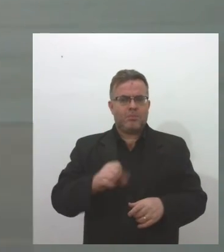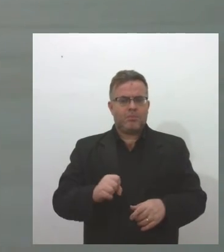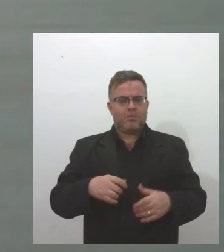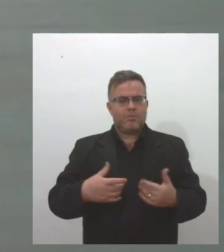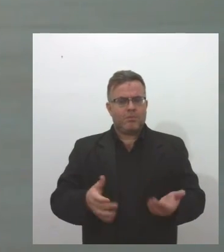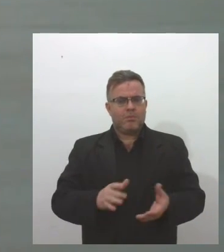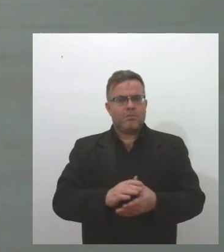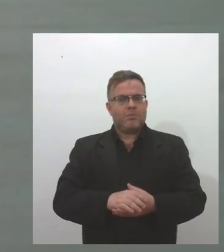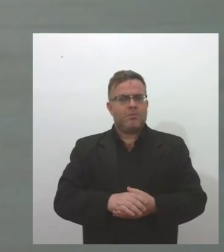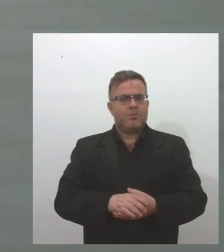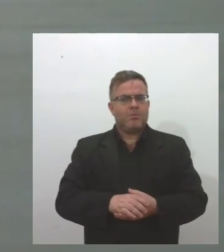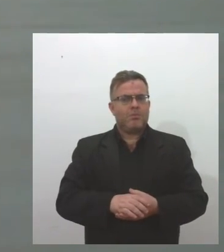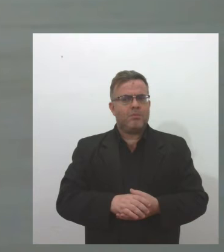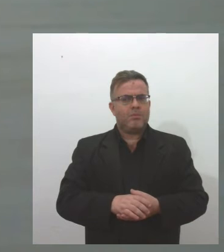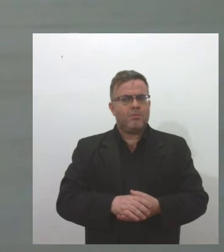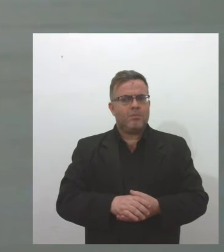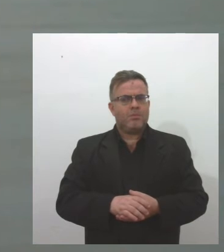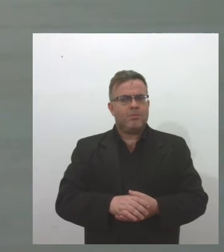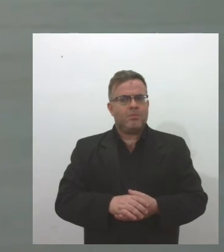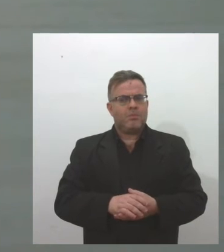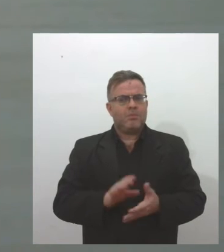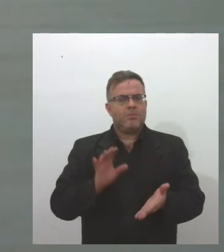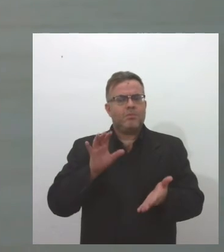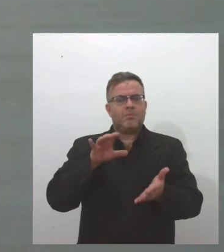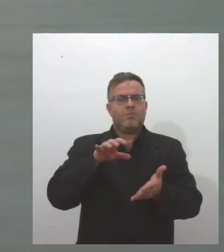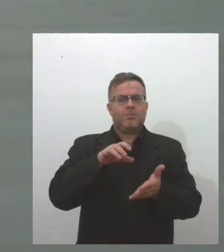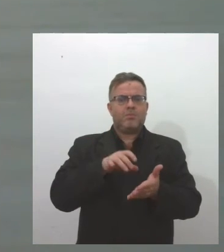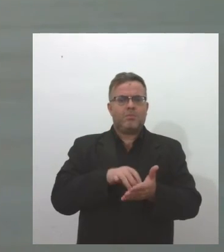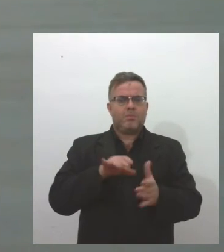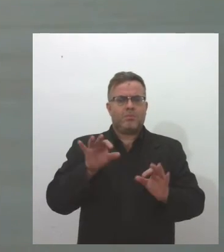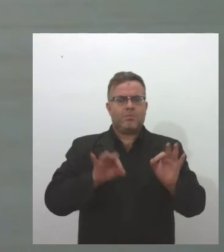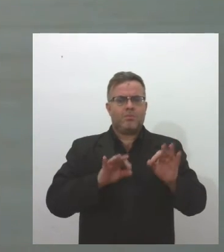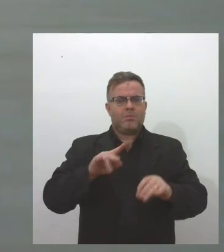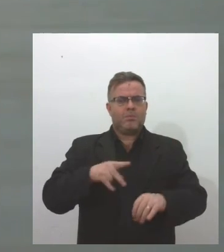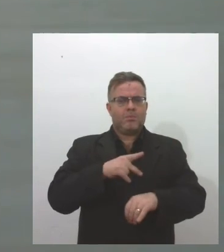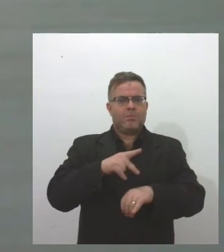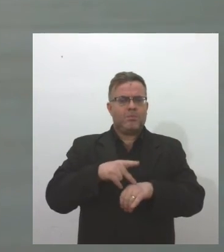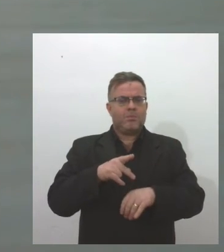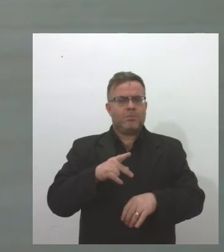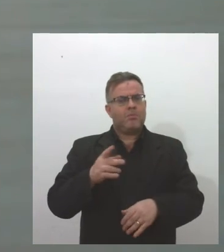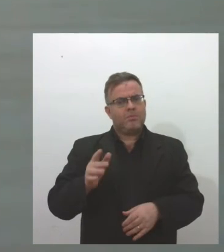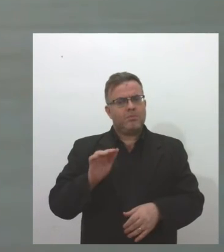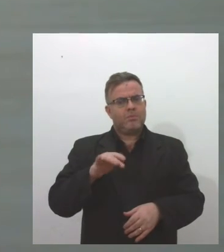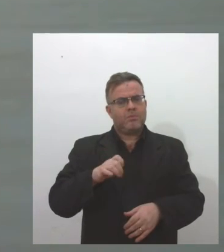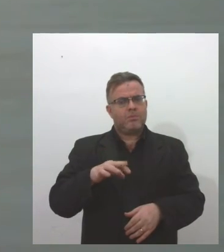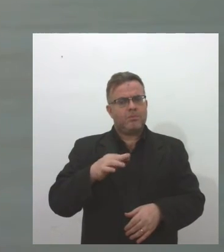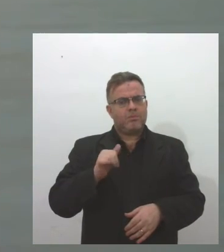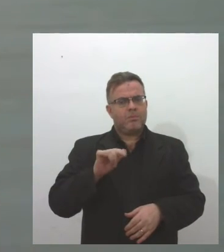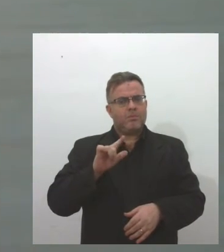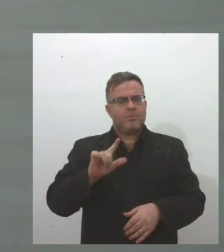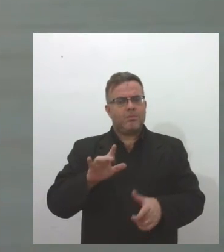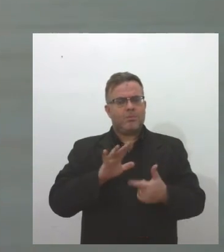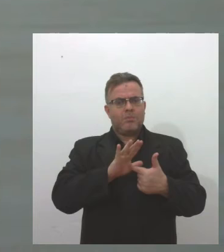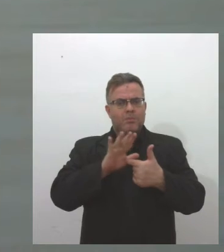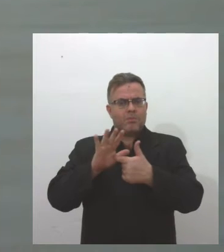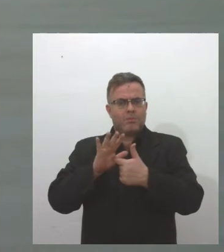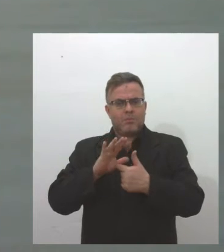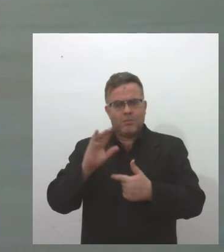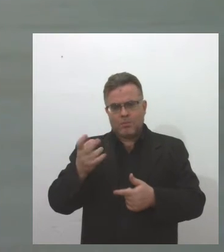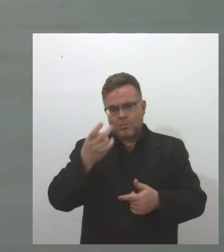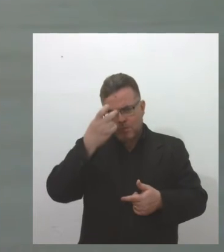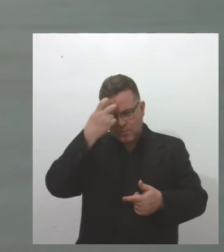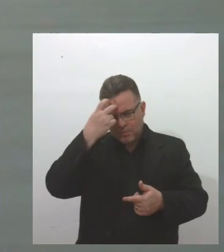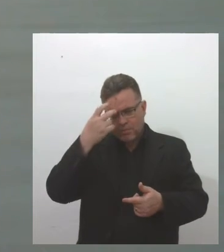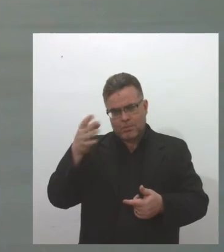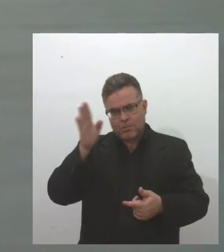188. E olha, o Centro Cultural de Aracaju, localizado na Praça General Valadão, disponibiliza ao público a exposição Simbolismo Escultural